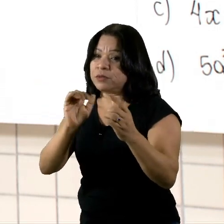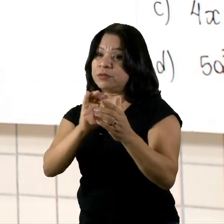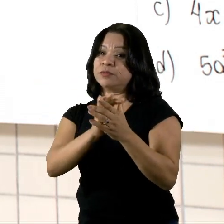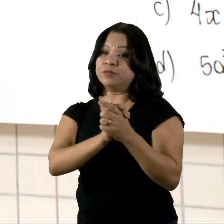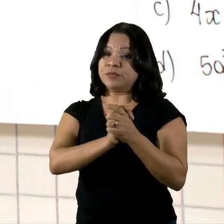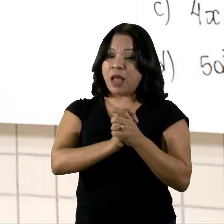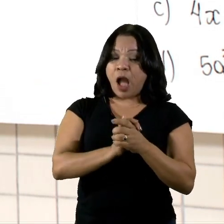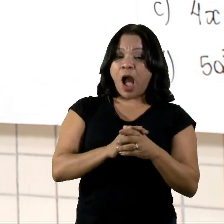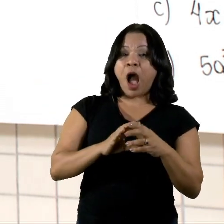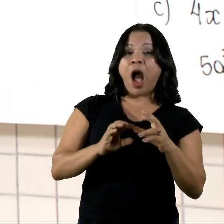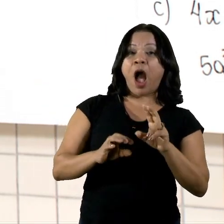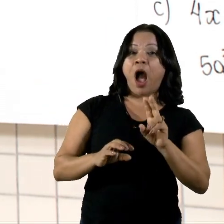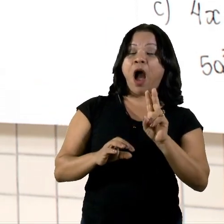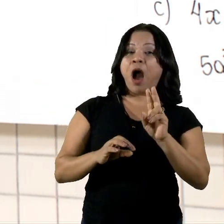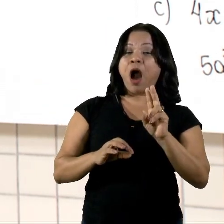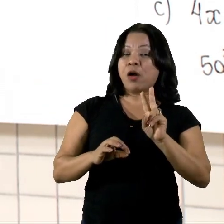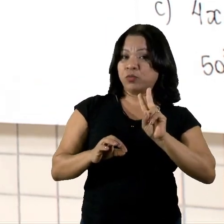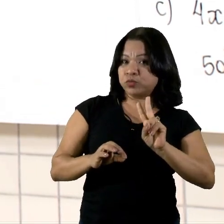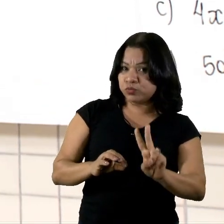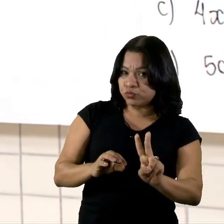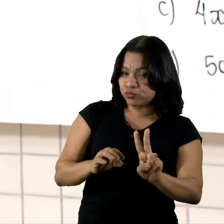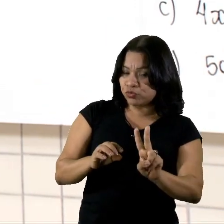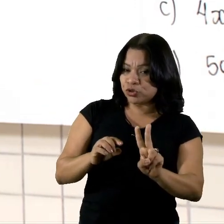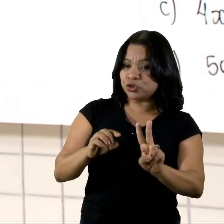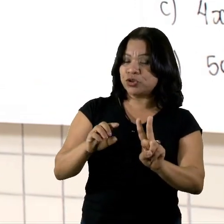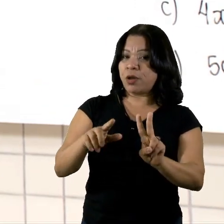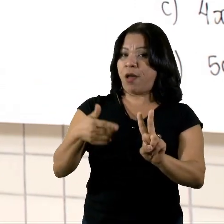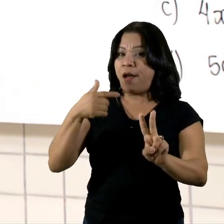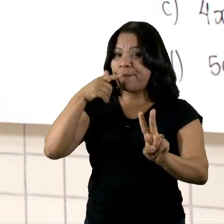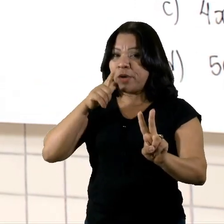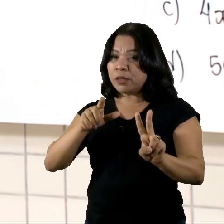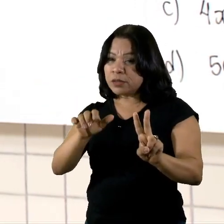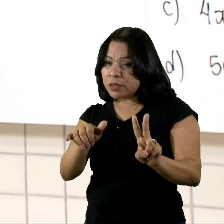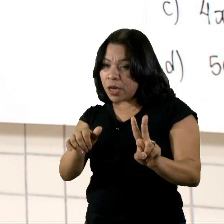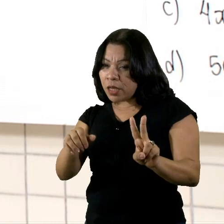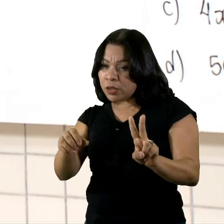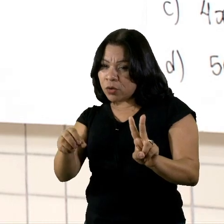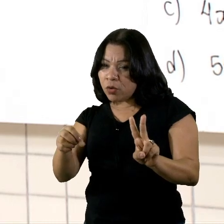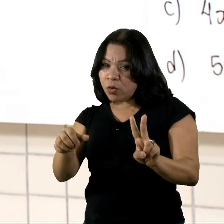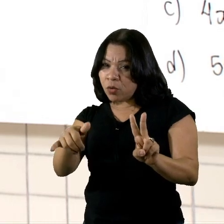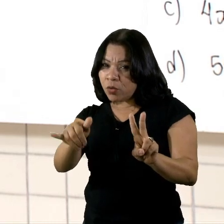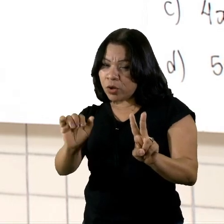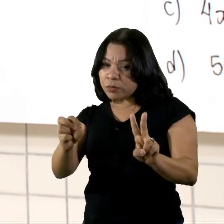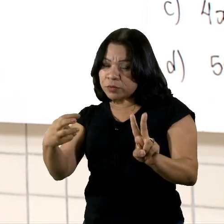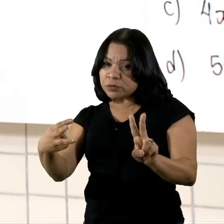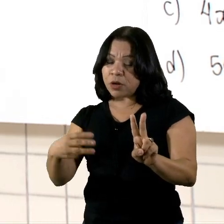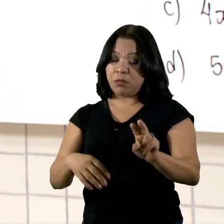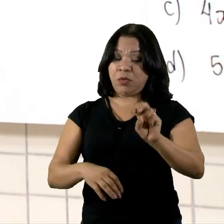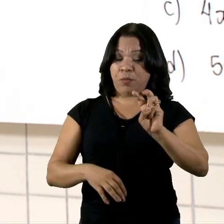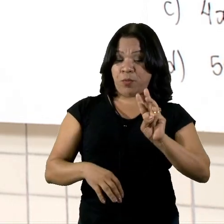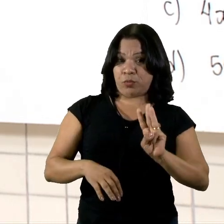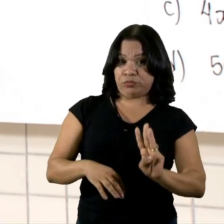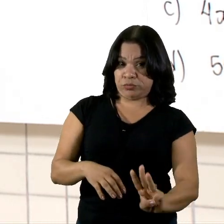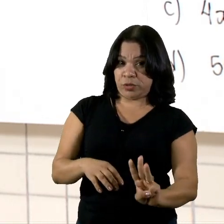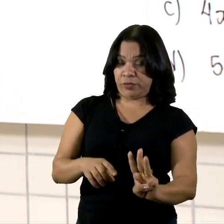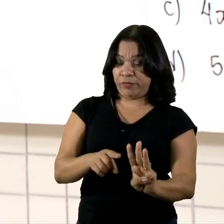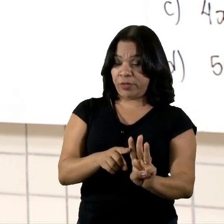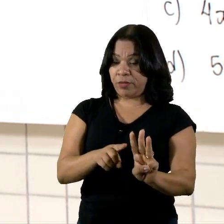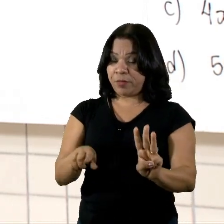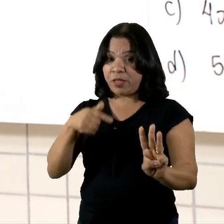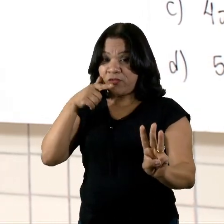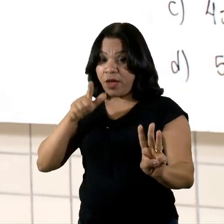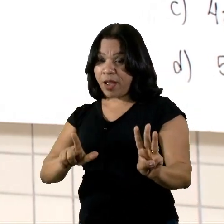2 vezes o valor de um dia, né? Por 3 dias, ele vai ganhar 3 vezes o valor de um